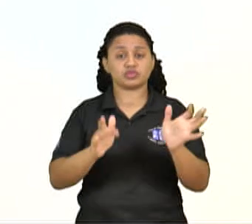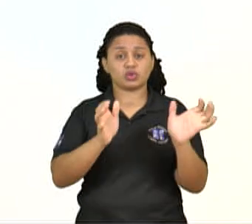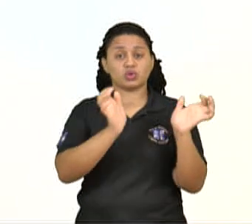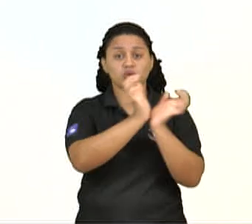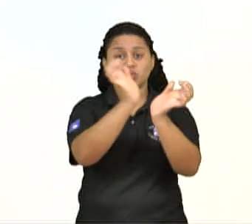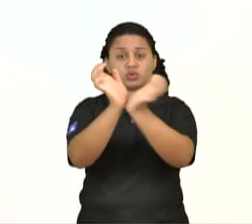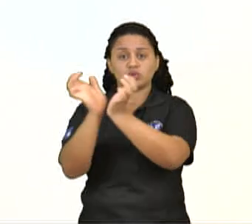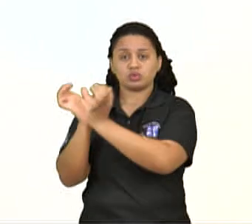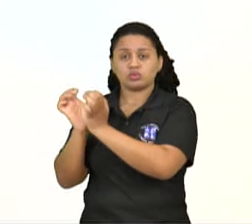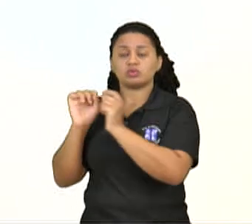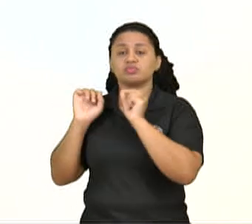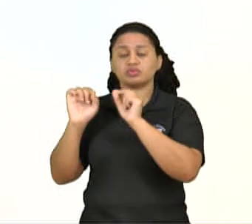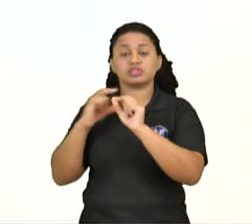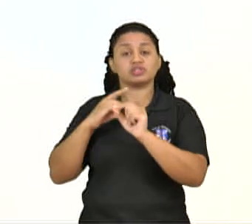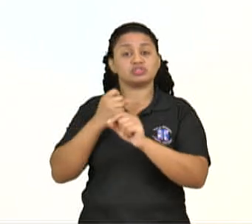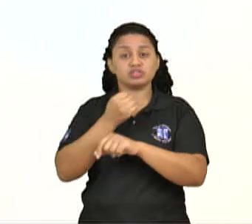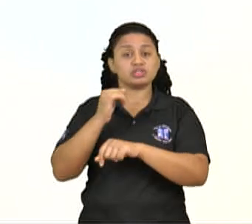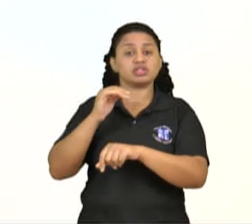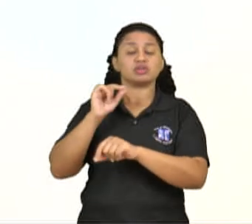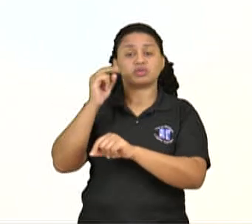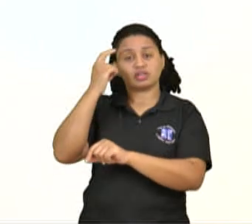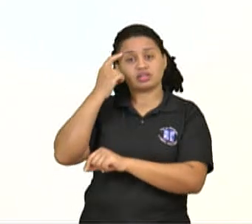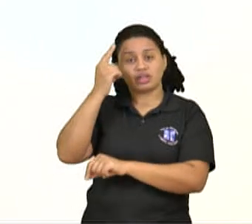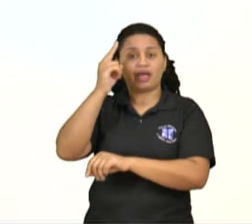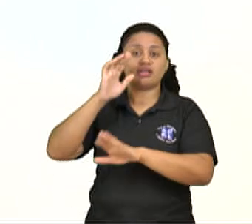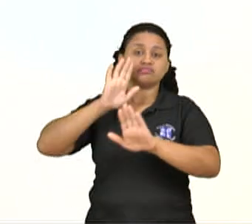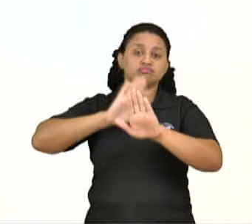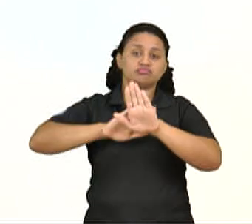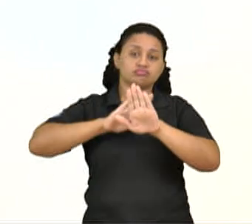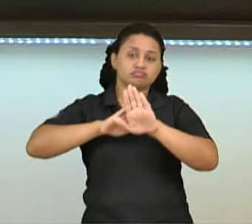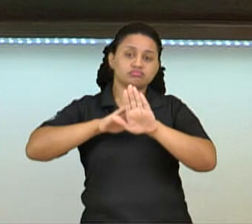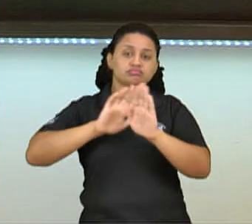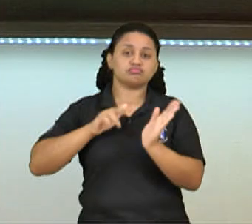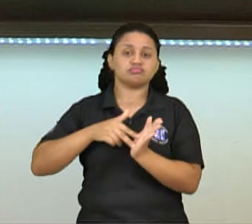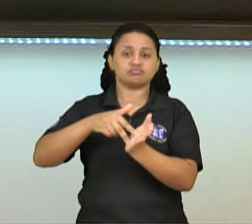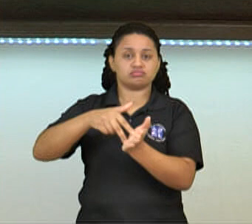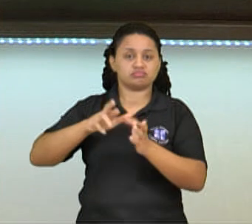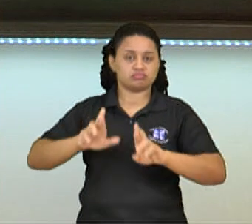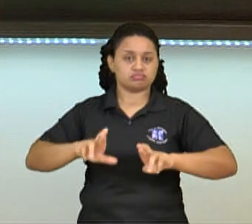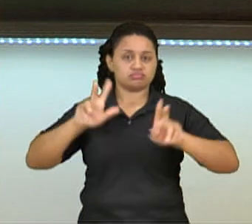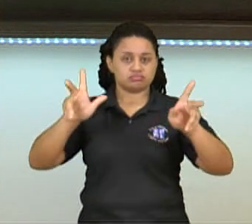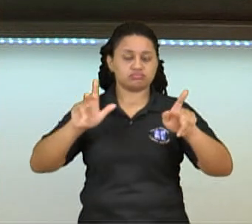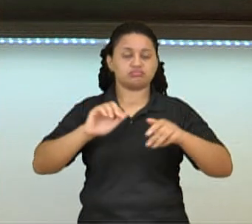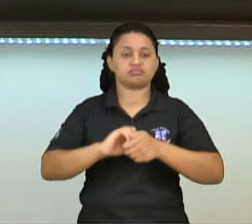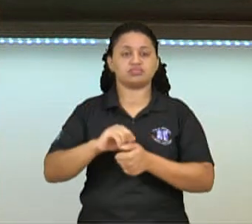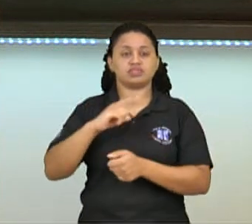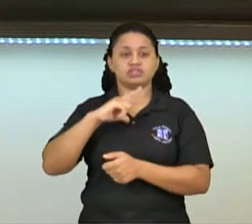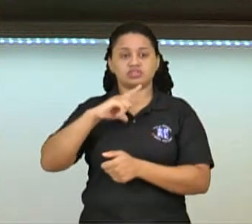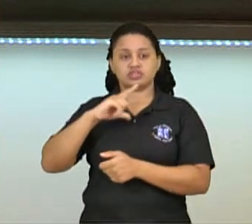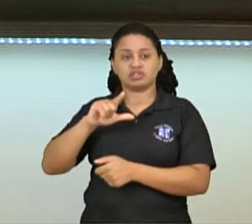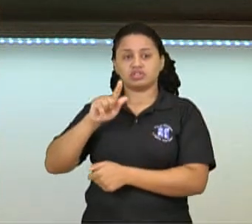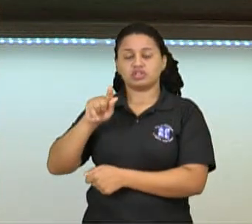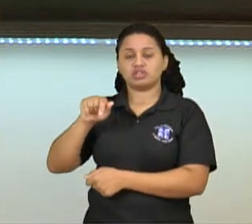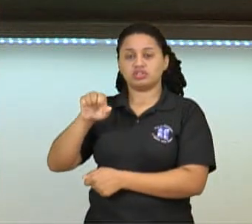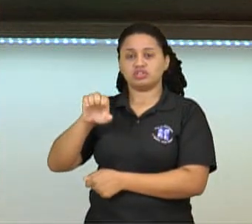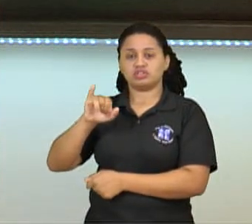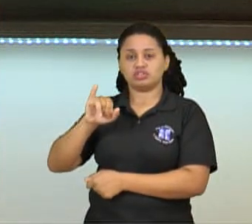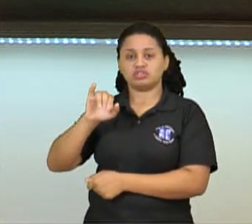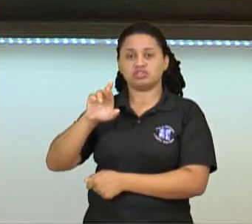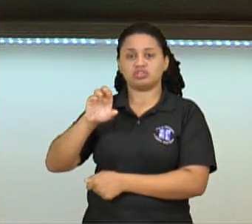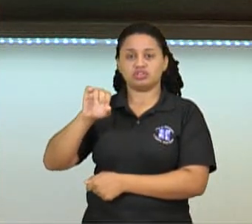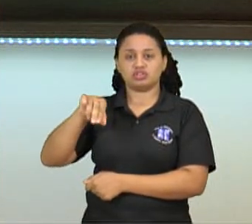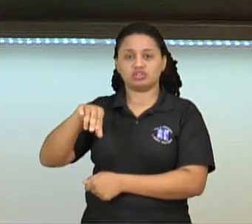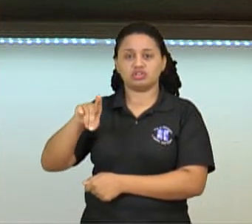grupos? Existiam ideias diferentes, posicionamentos diferentes. Tínhamos os girondinos. Os girondinos, eles